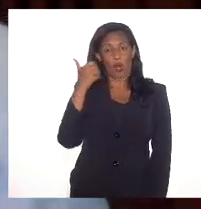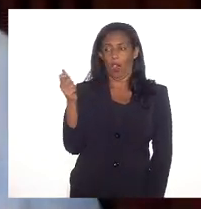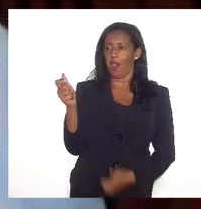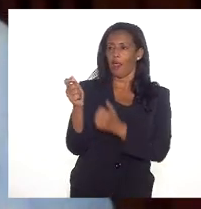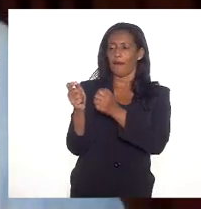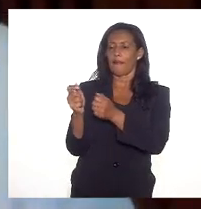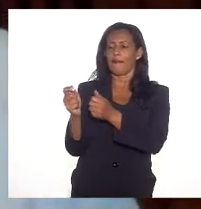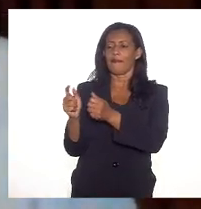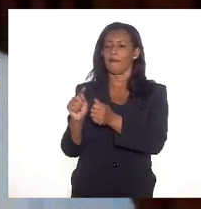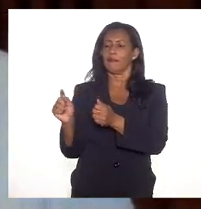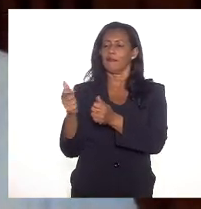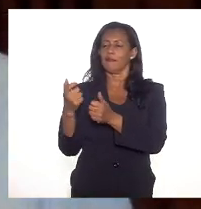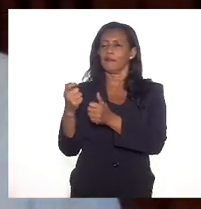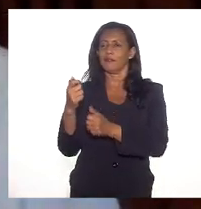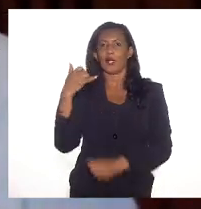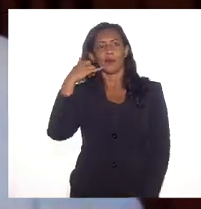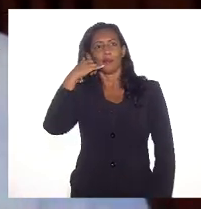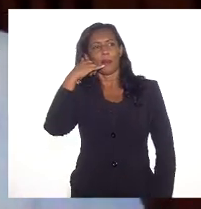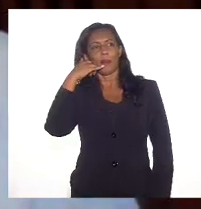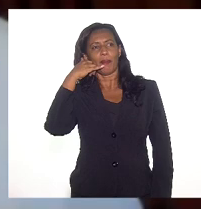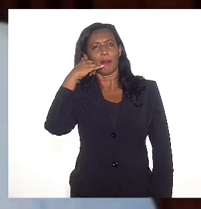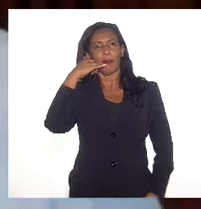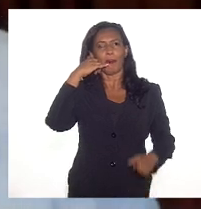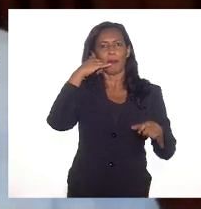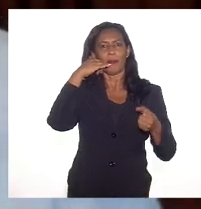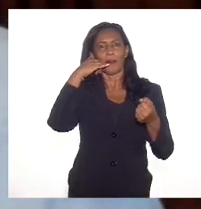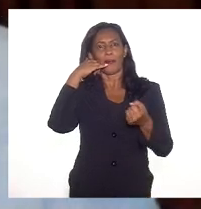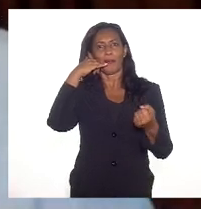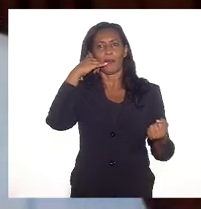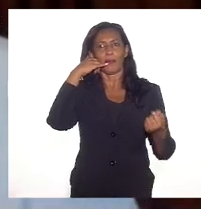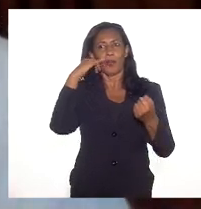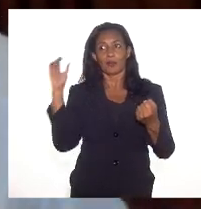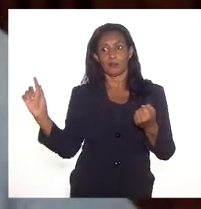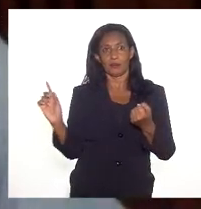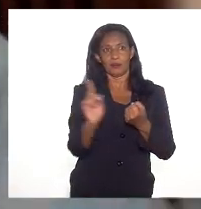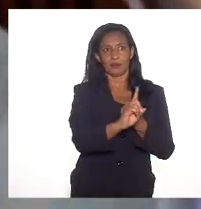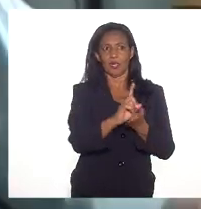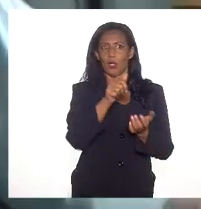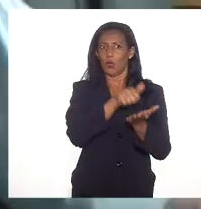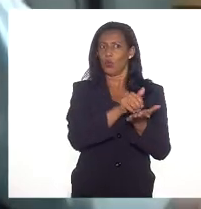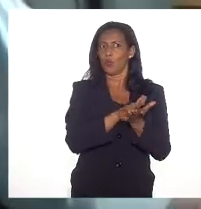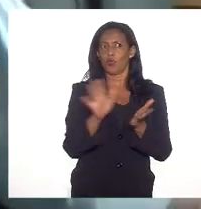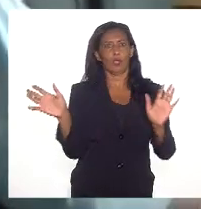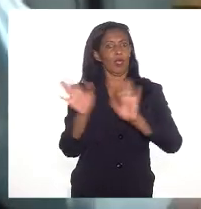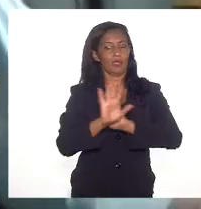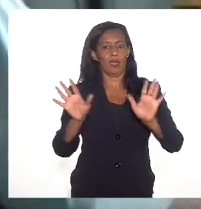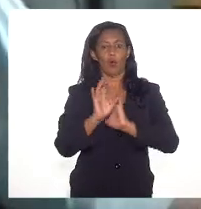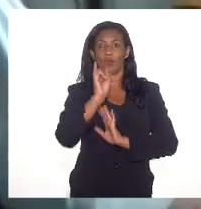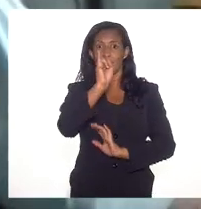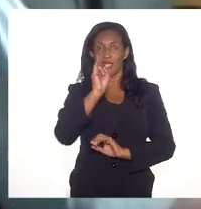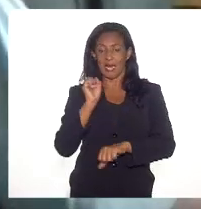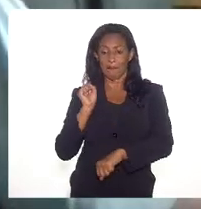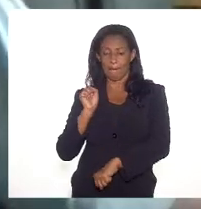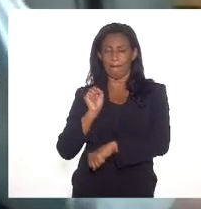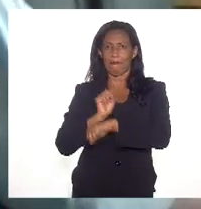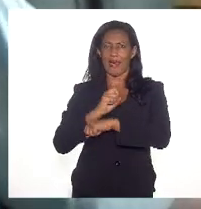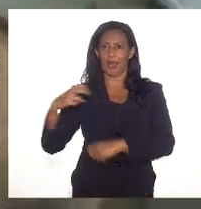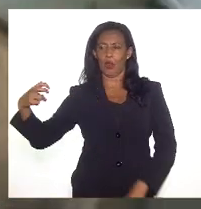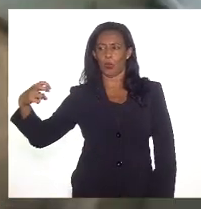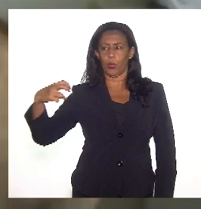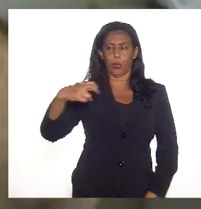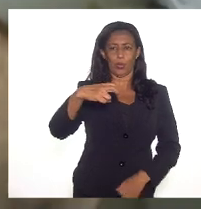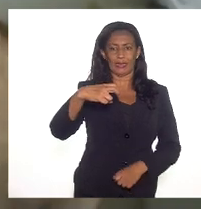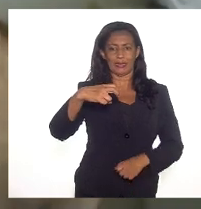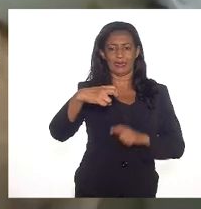ele parar e passar, for fotografado e passar, ele não será multado mais. Apenas quando ele for parado. Presidente.